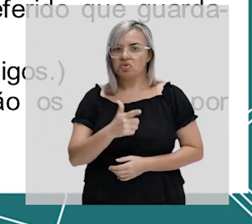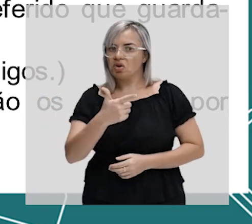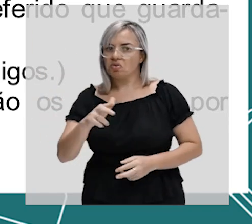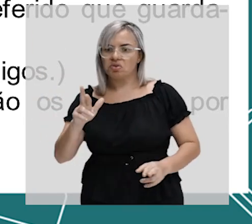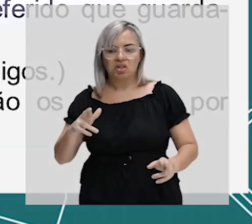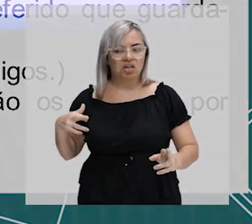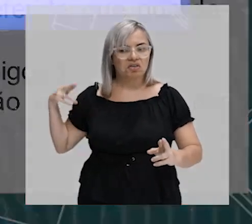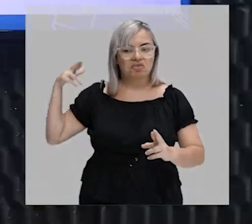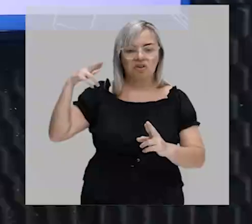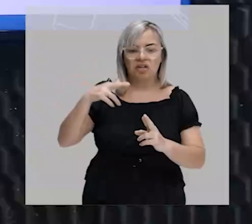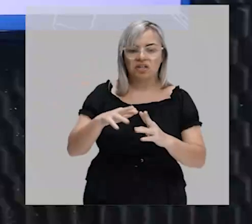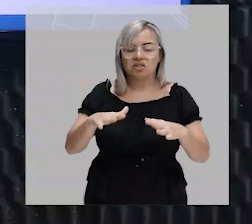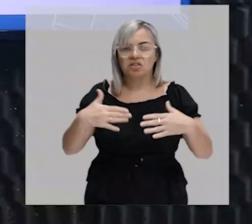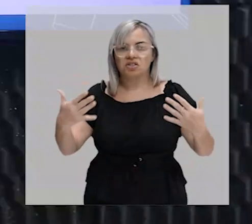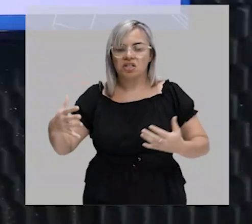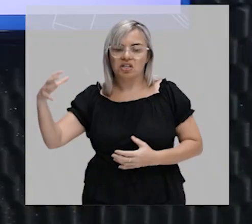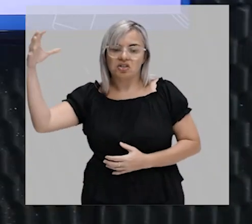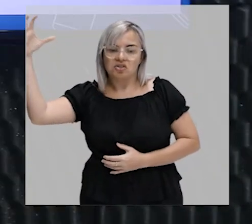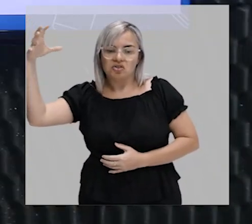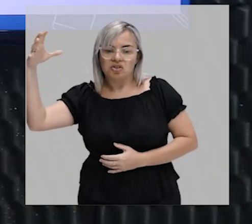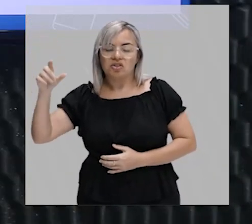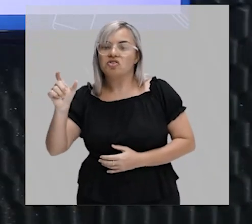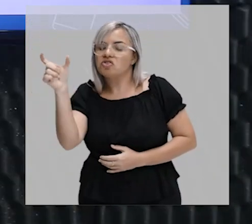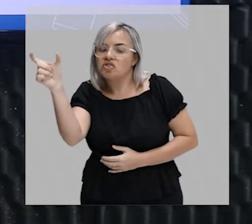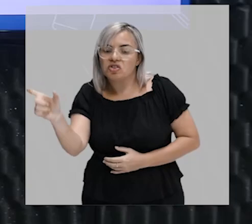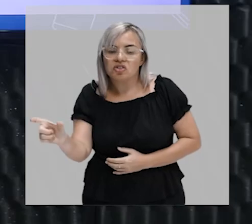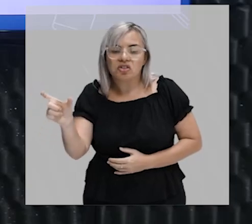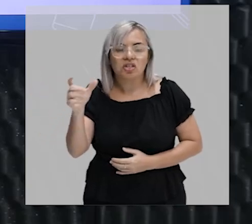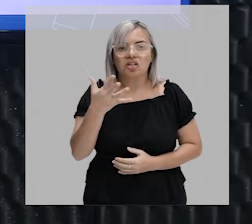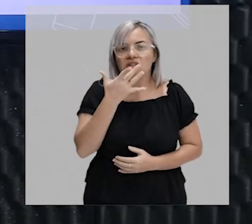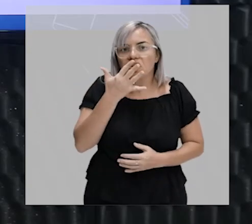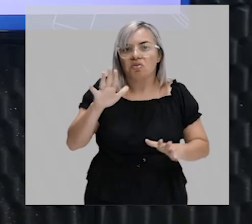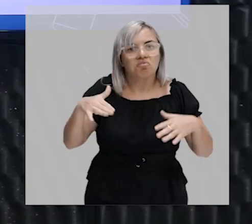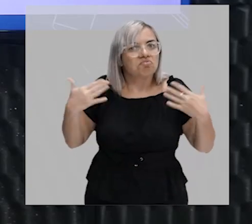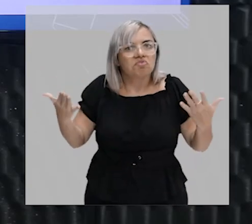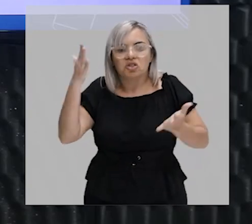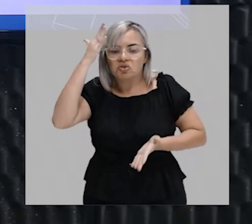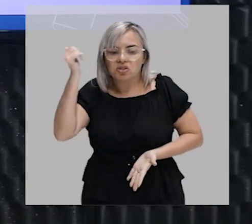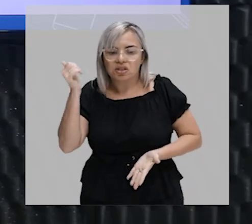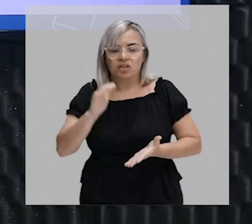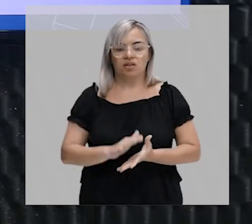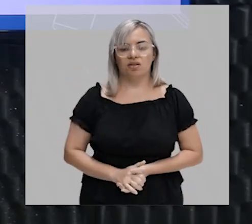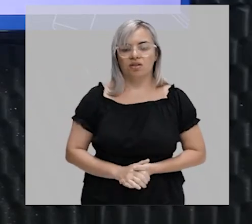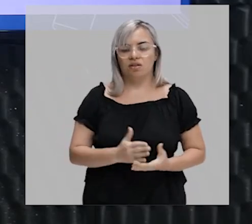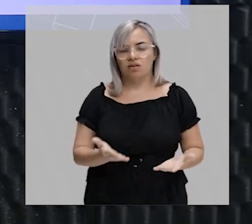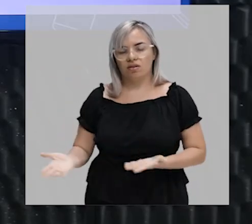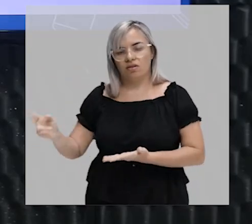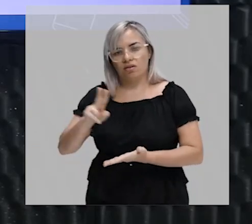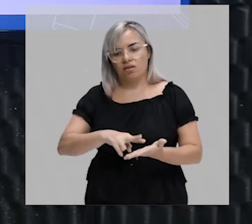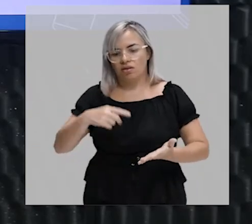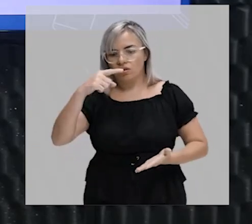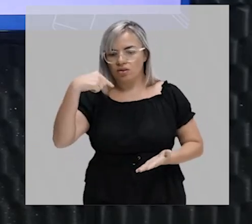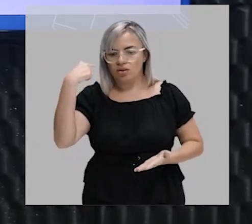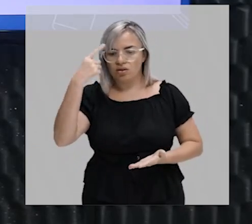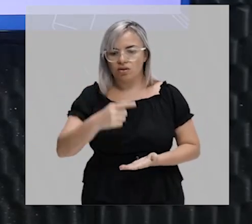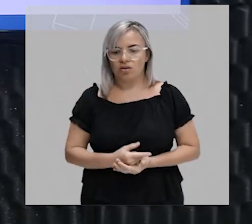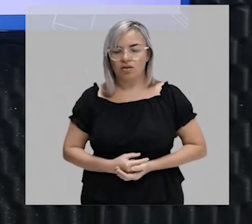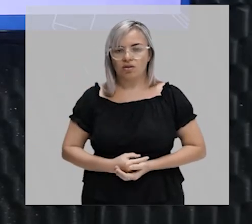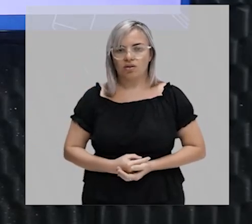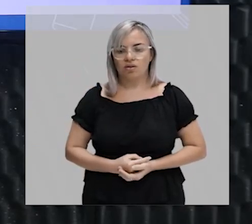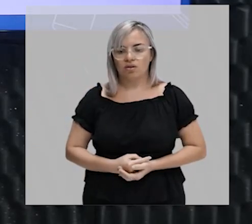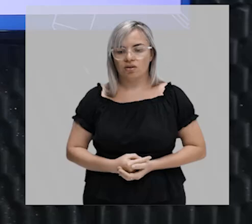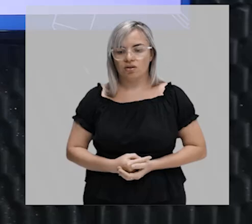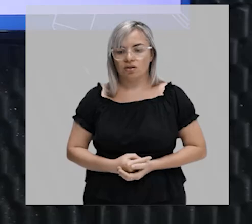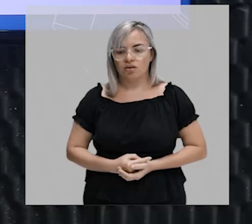quem, de que cor. Fui ao cine com uns amigos. Fui ao cinema com uns amigos.